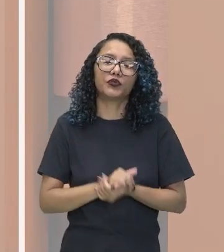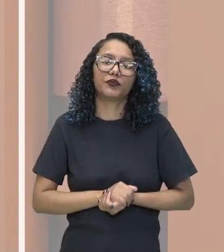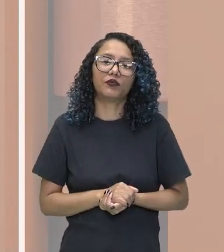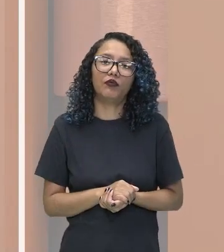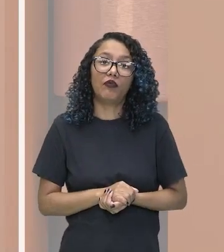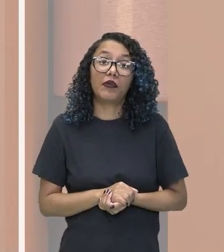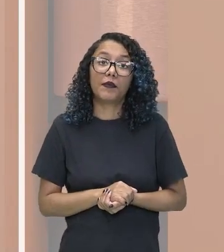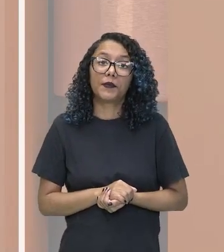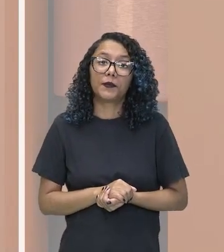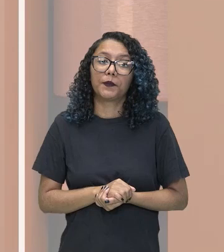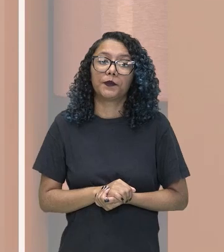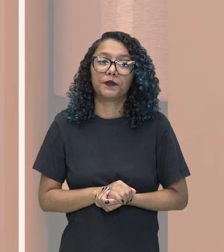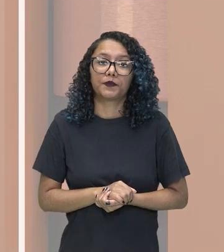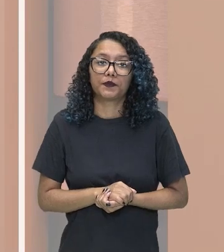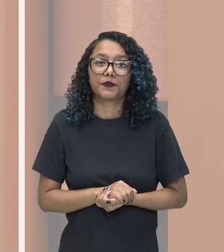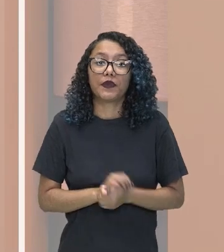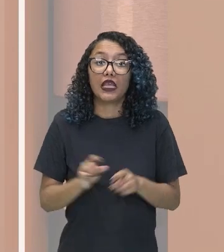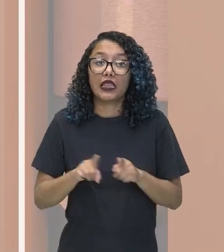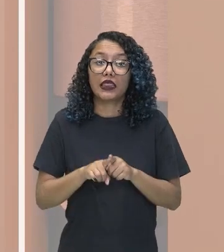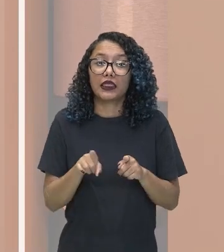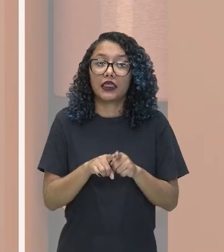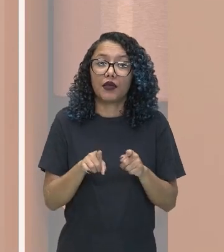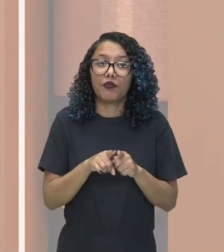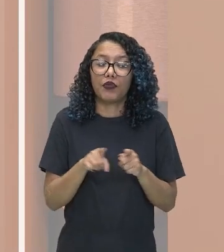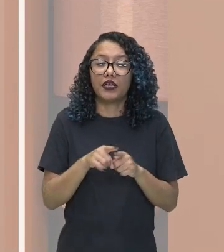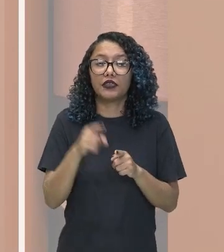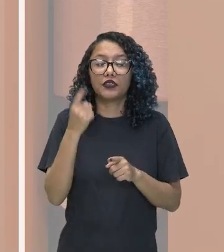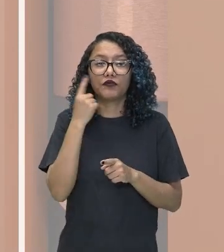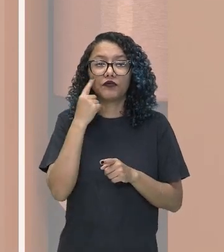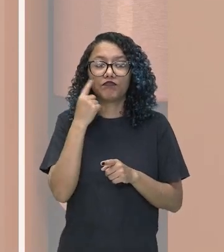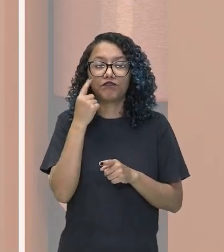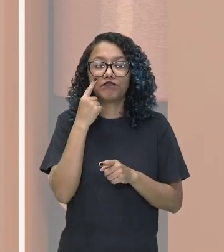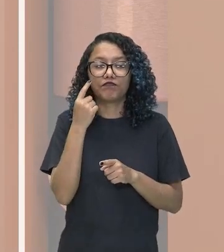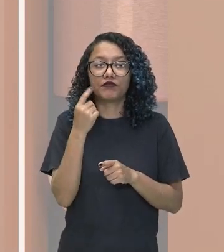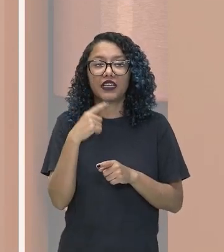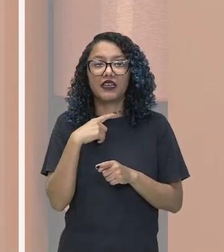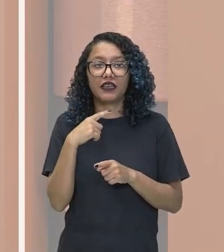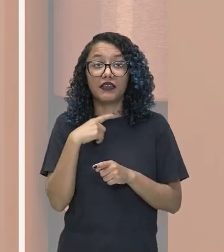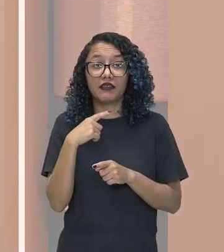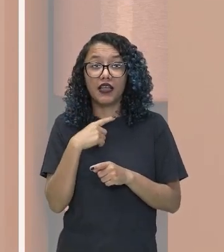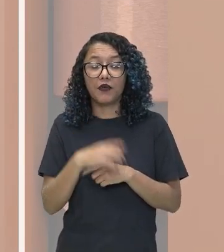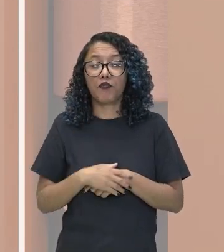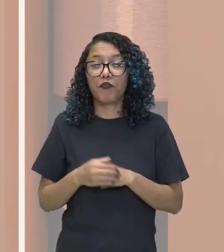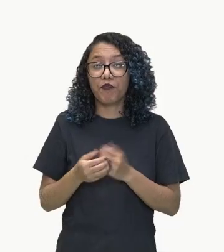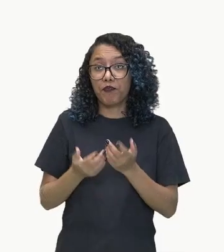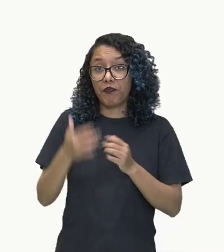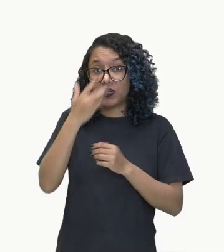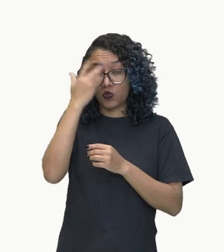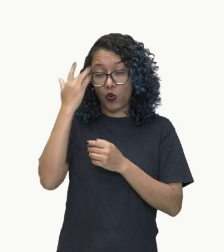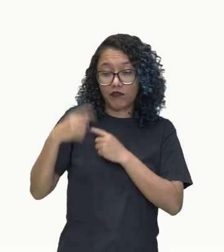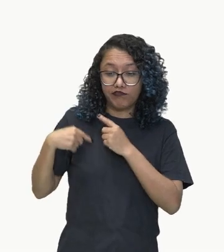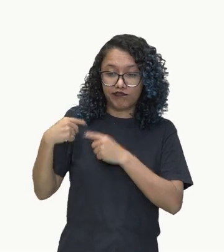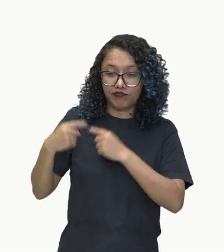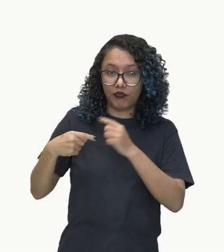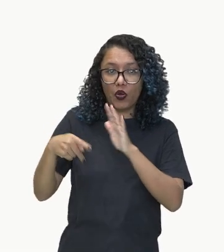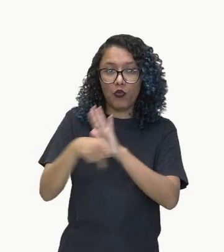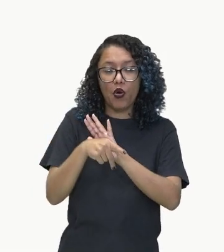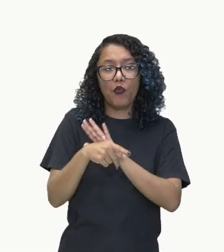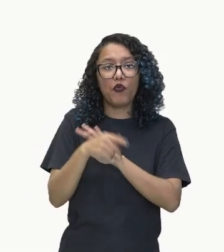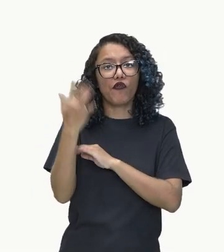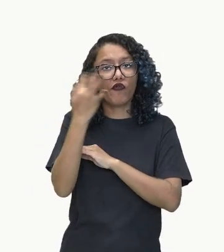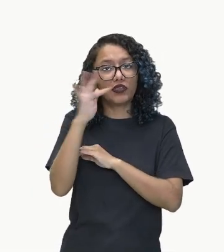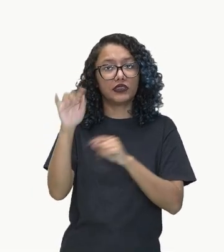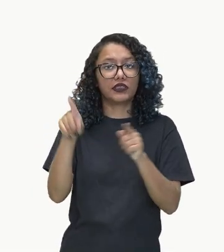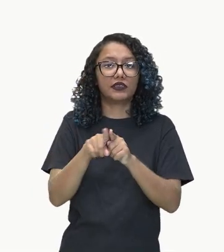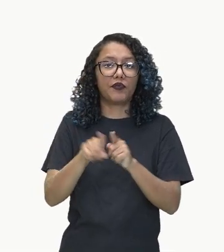verificar que a gente vai encontrar principalmente ali descendentes de britânicos e franceses. Olha só, grande parte